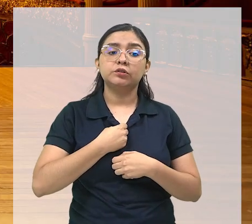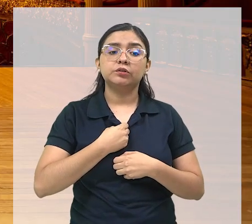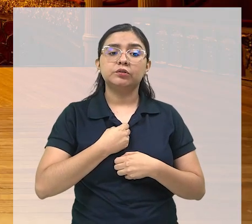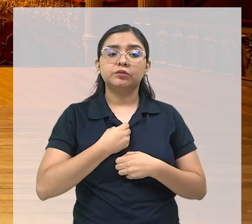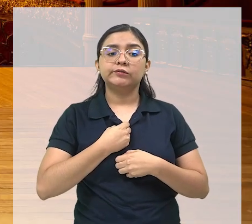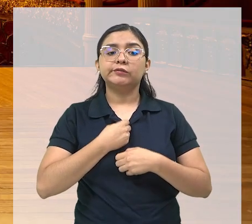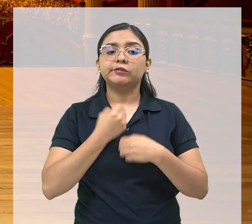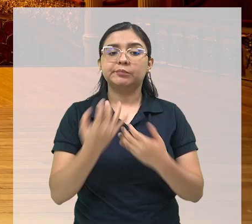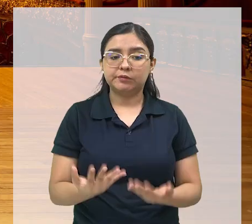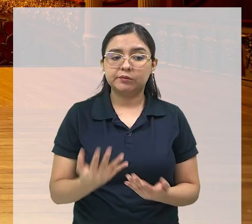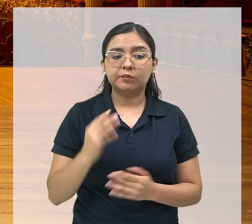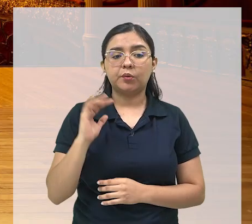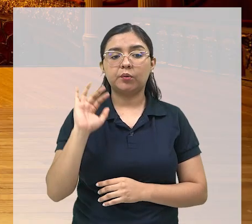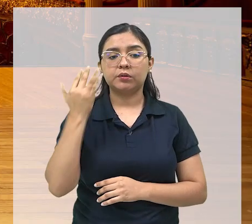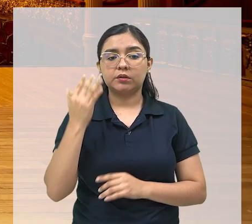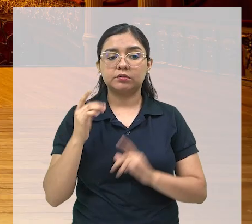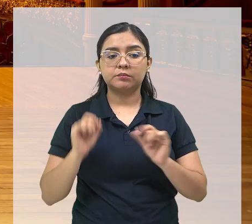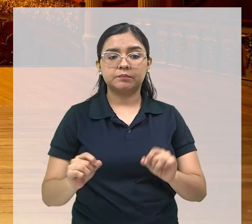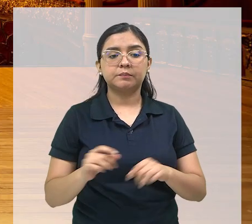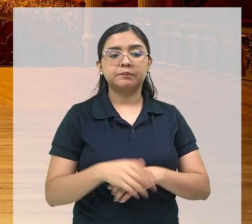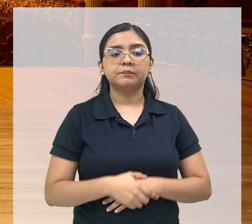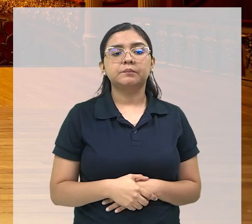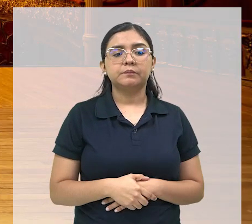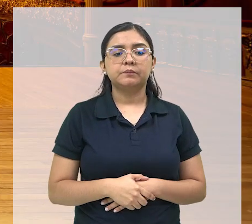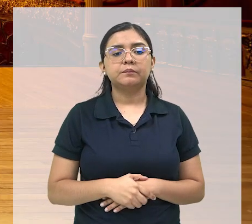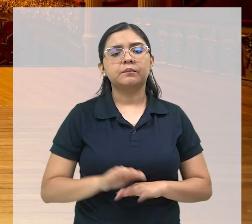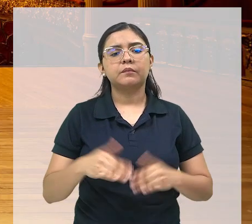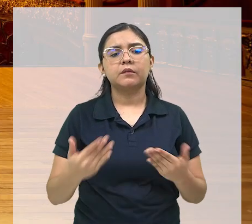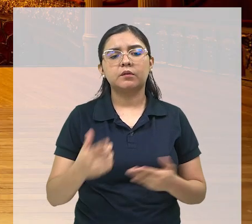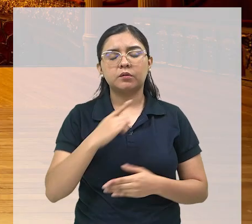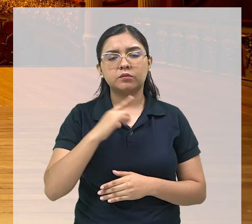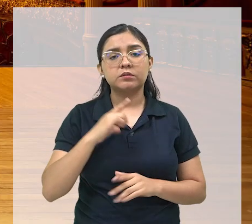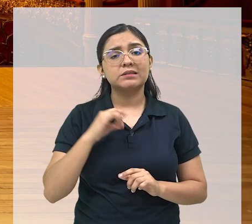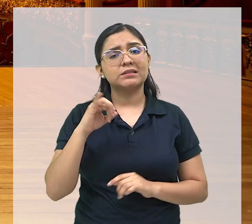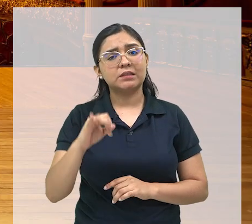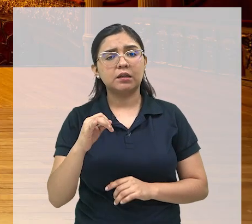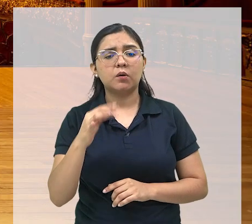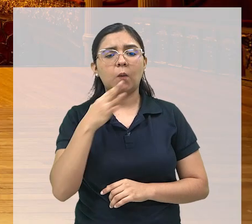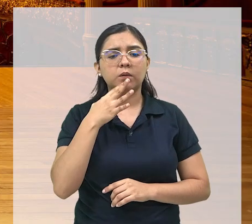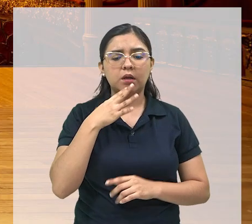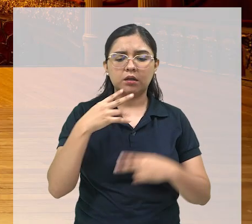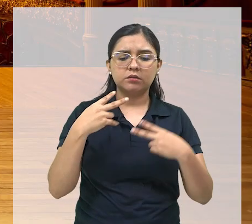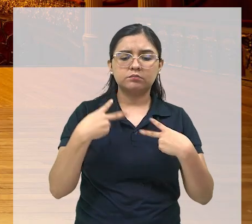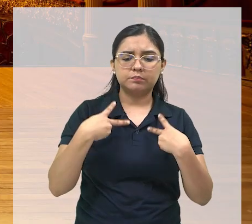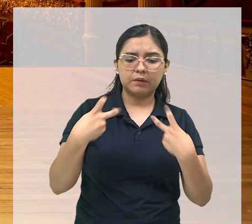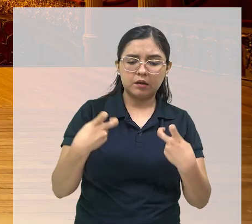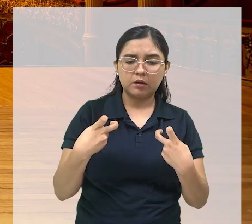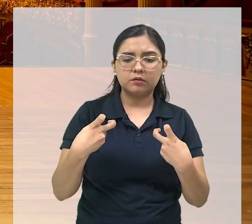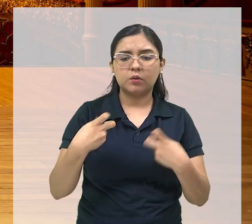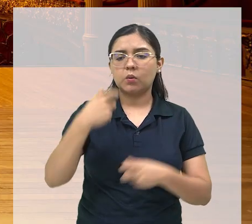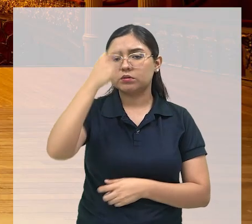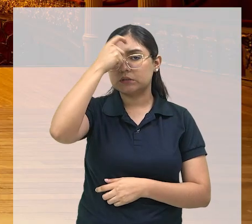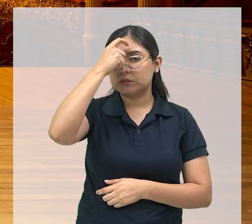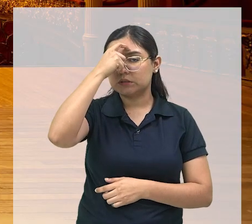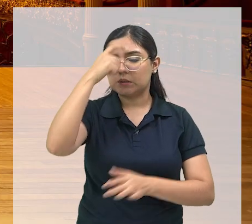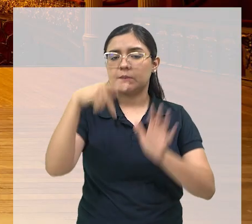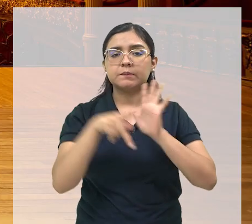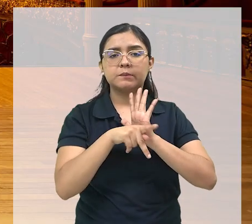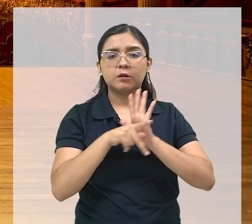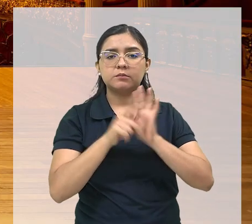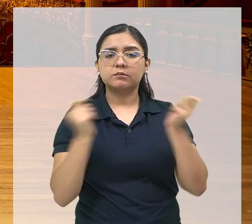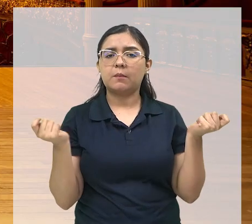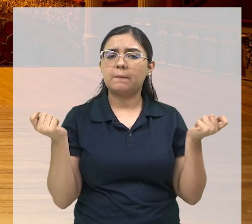expressão acontece muito mais pelo quanto nos conhecemos, pela consciência que temos das